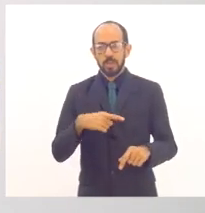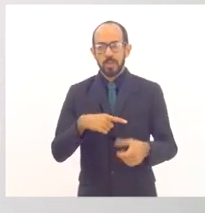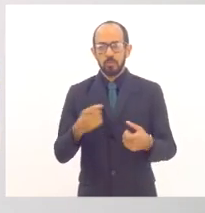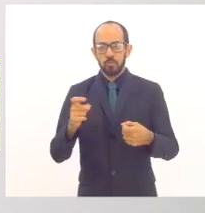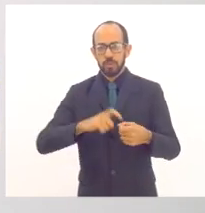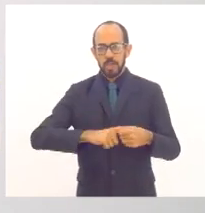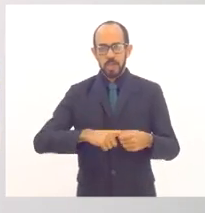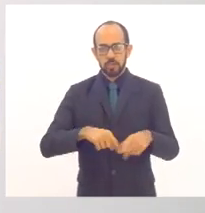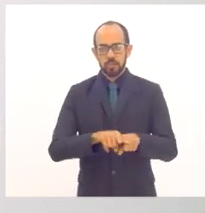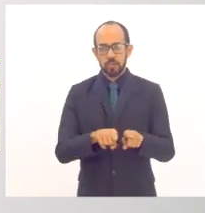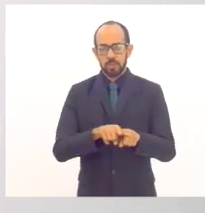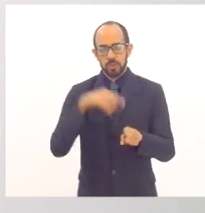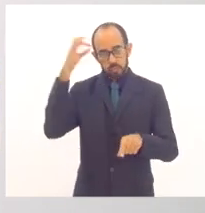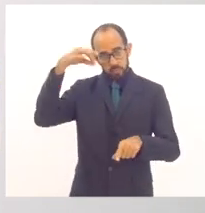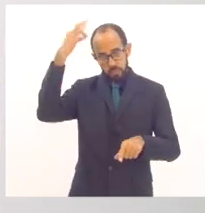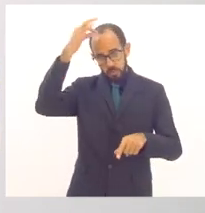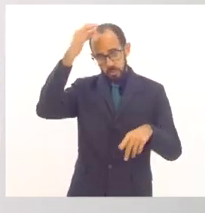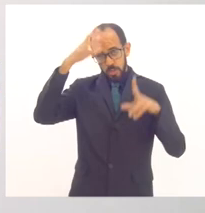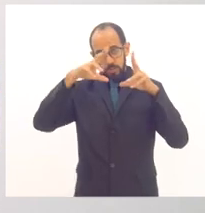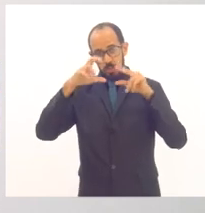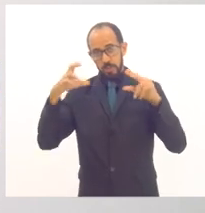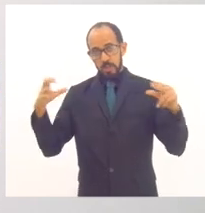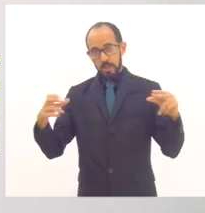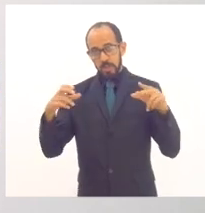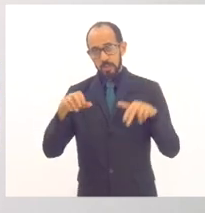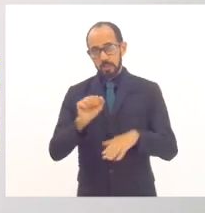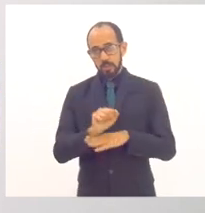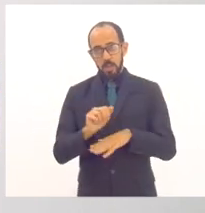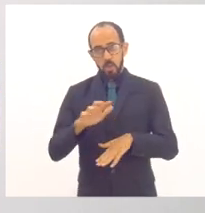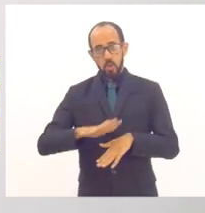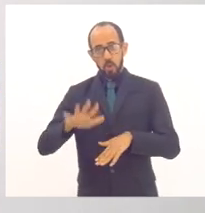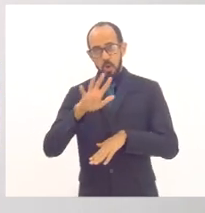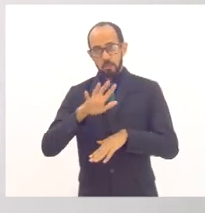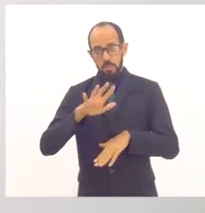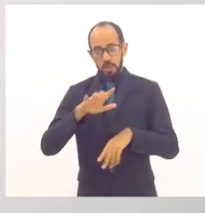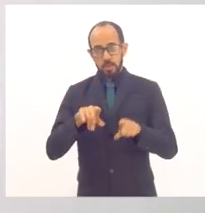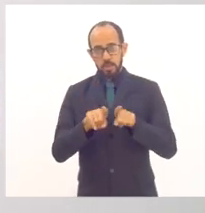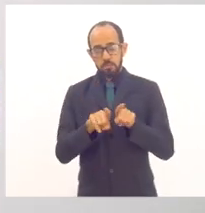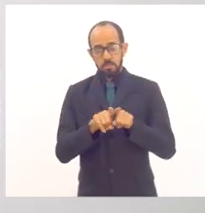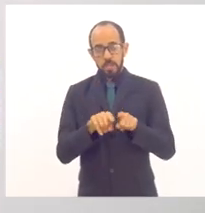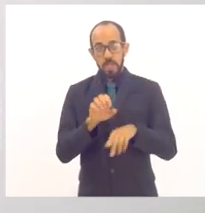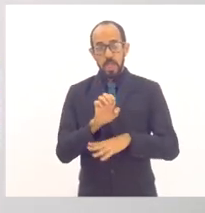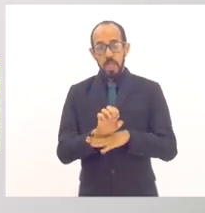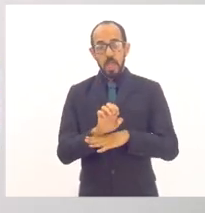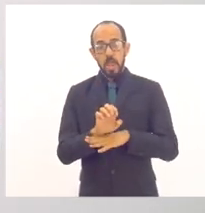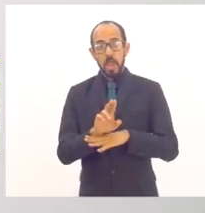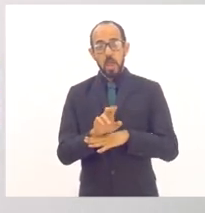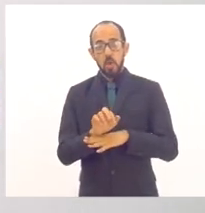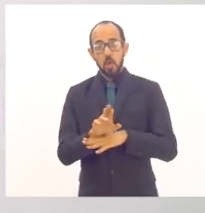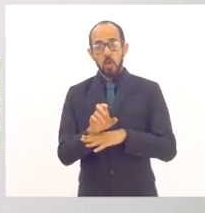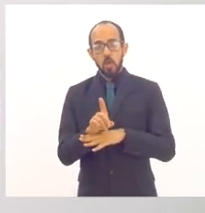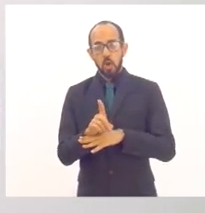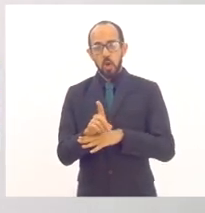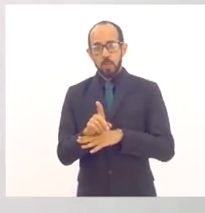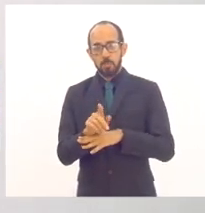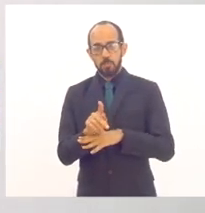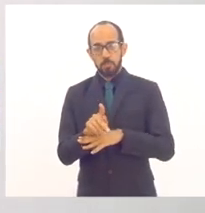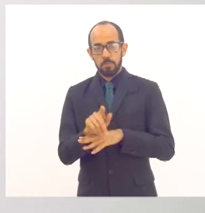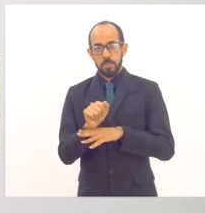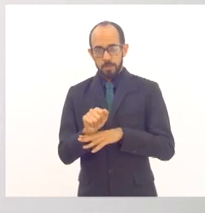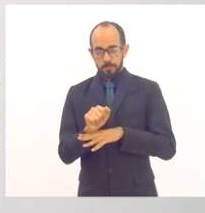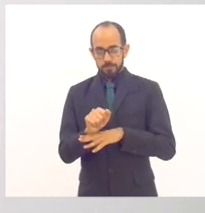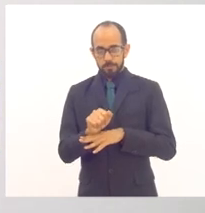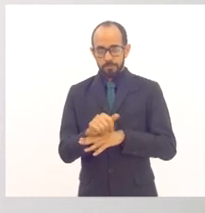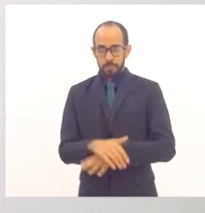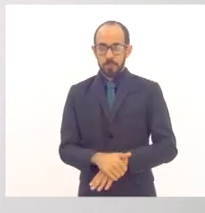Santo, Santa Catarina, e temos filiado também na Europa, em vários lugares da Europa. E eu estou presidindo essa